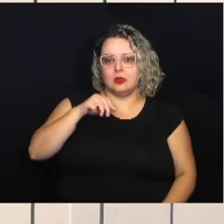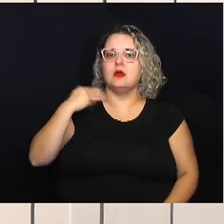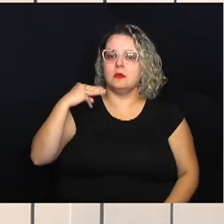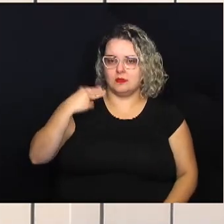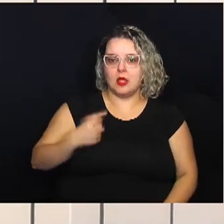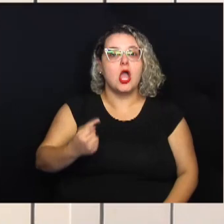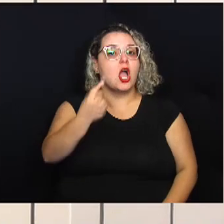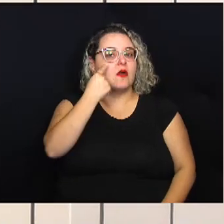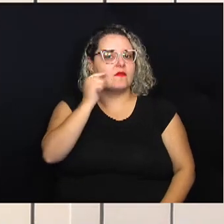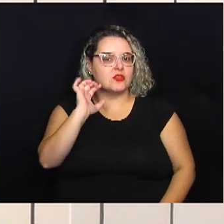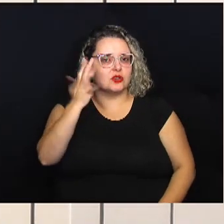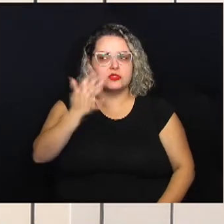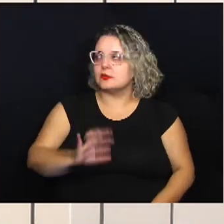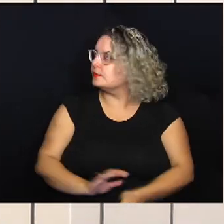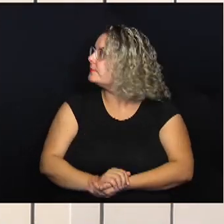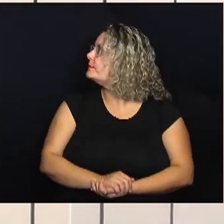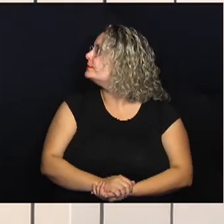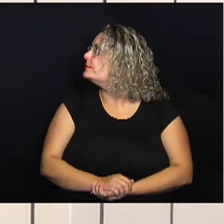Conte. Acompanhe.